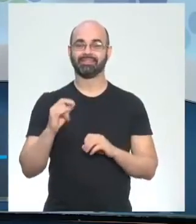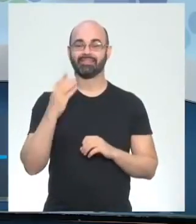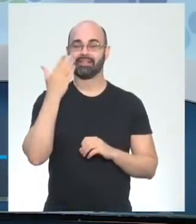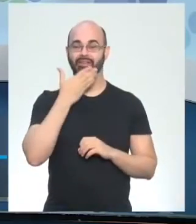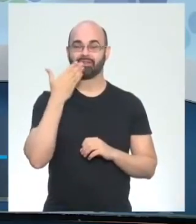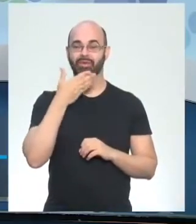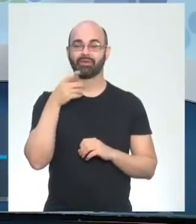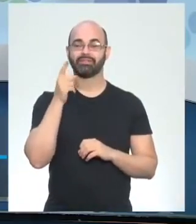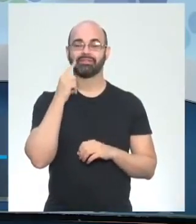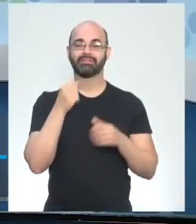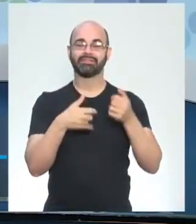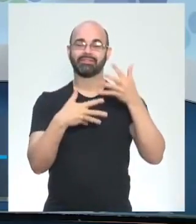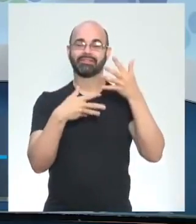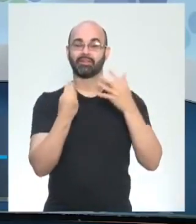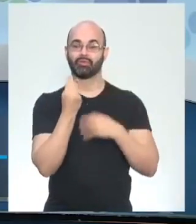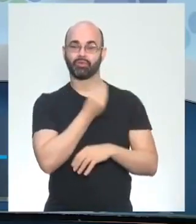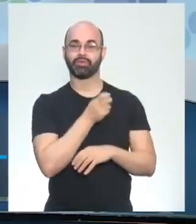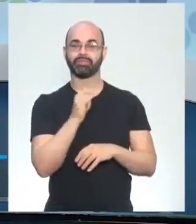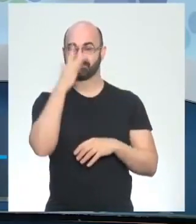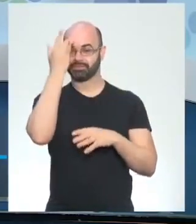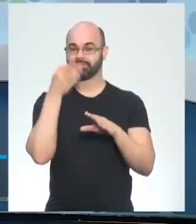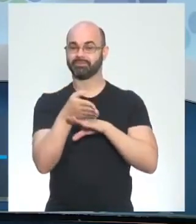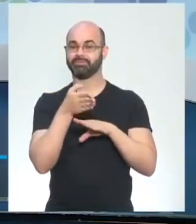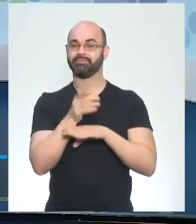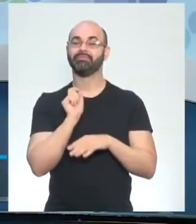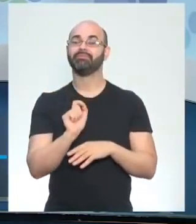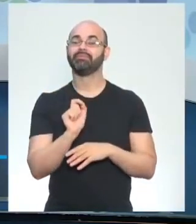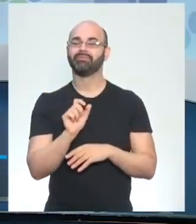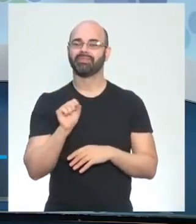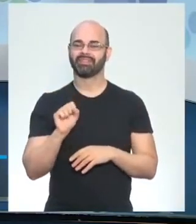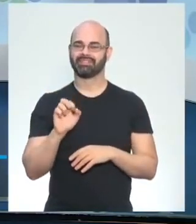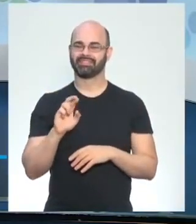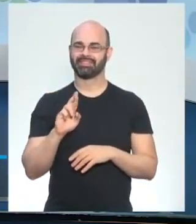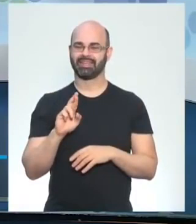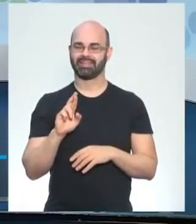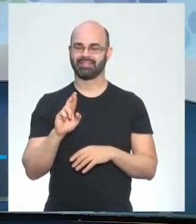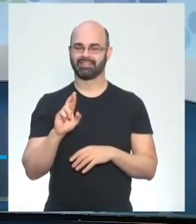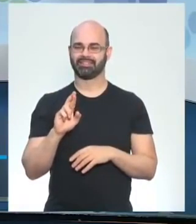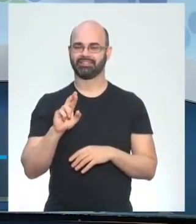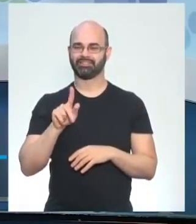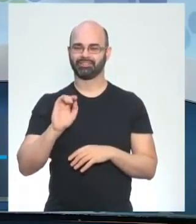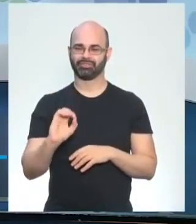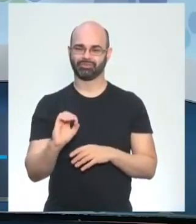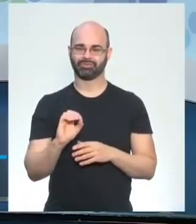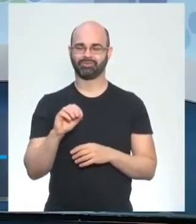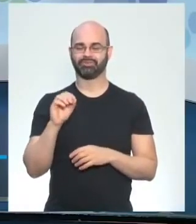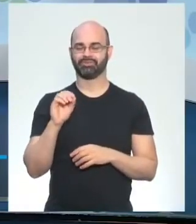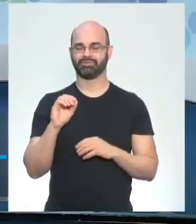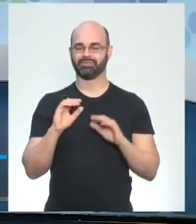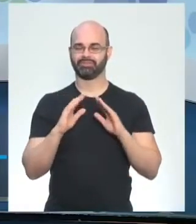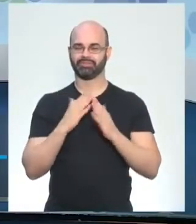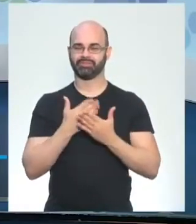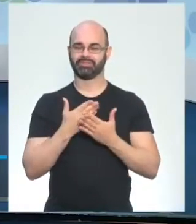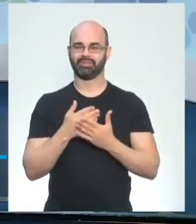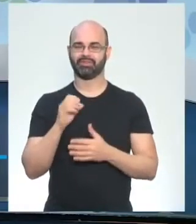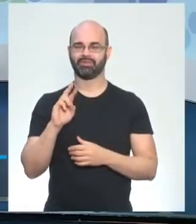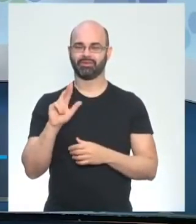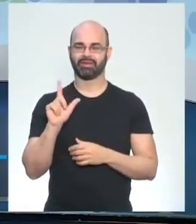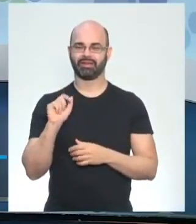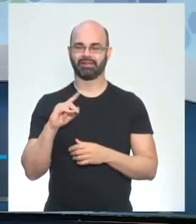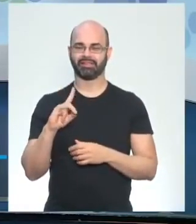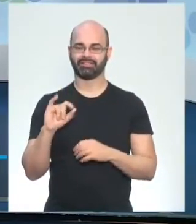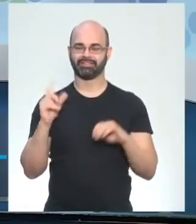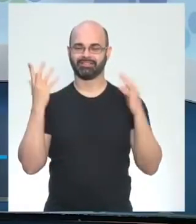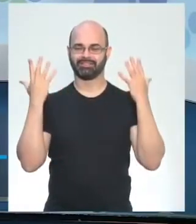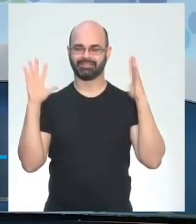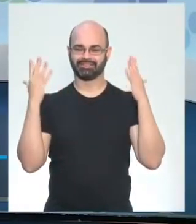está comentando aqui. Quem que tá aí? Quem é tá? o Serjão. Serjão tá com nós? Serjão da Escola Orlândia aí, a professora Patrícia Corrêa também.